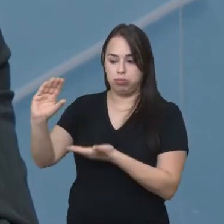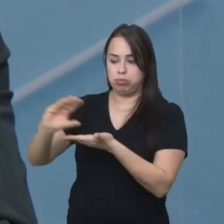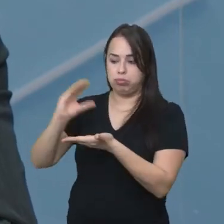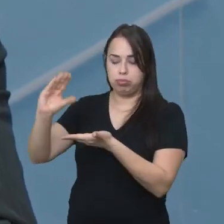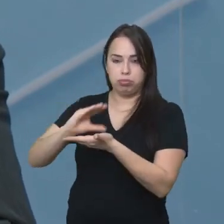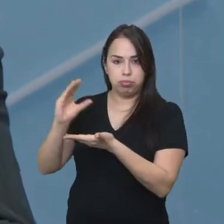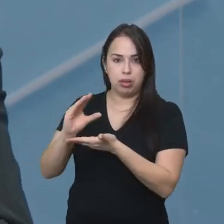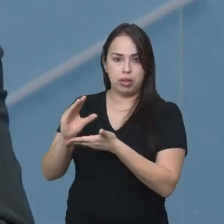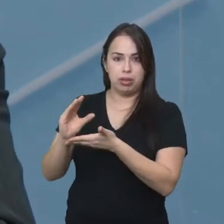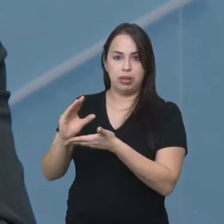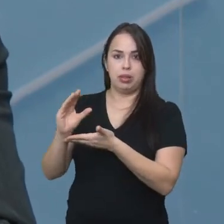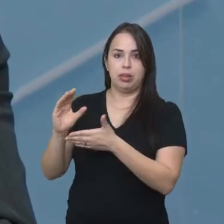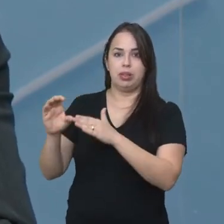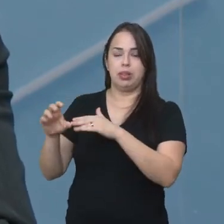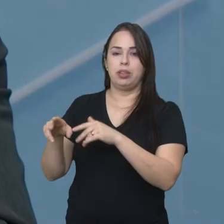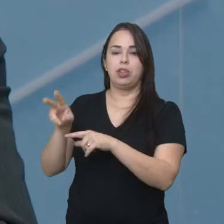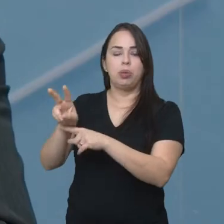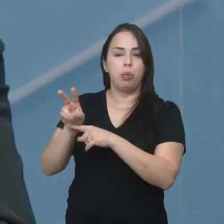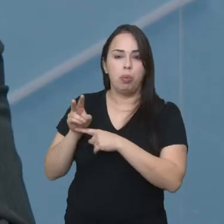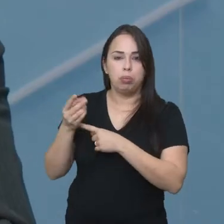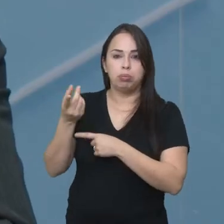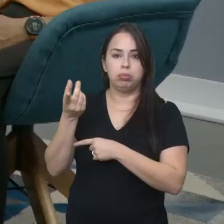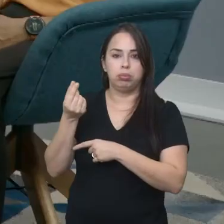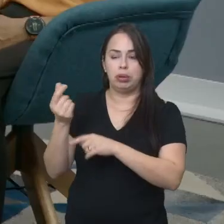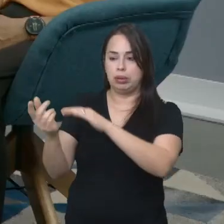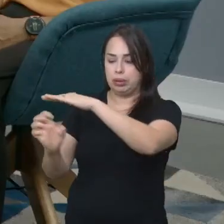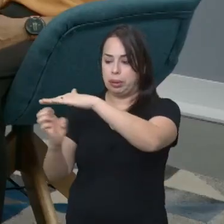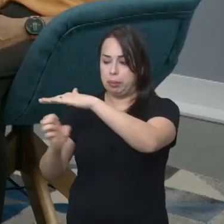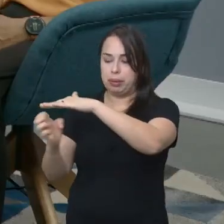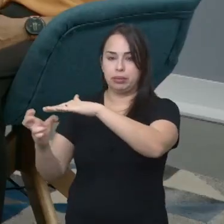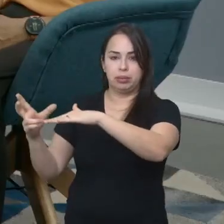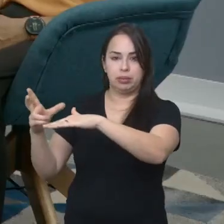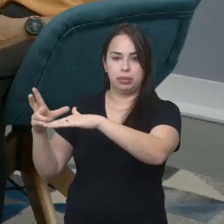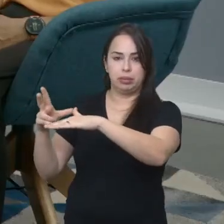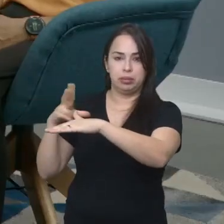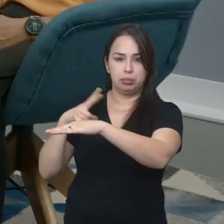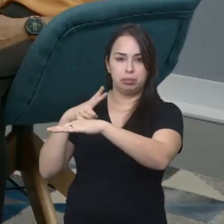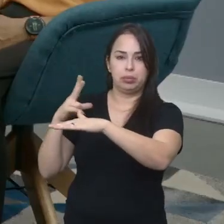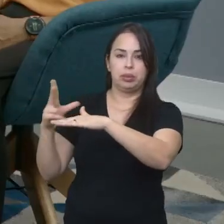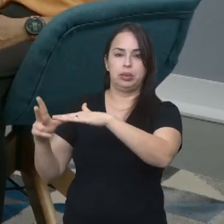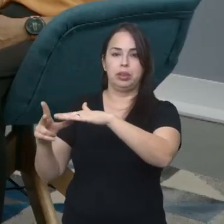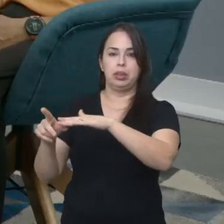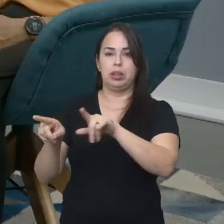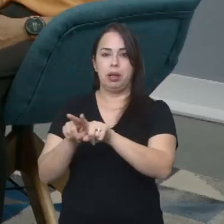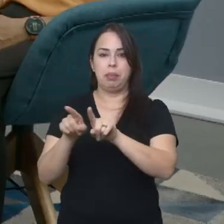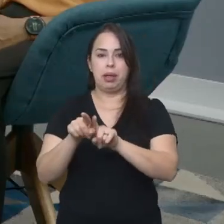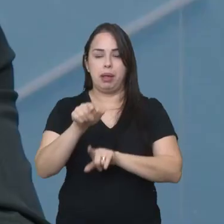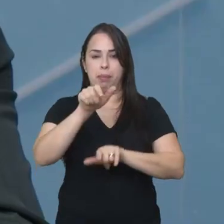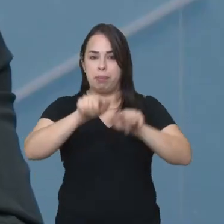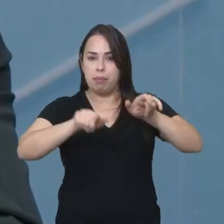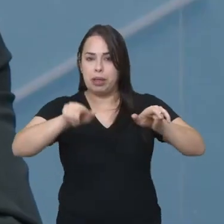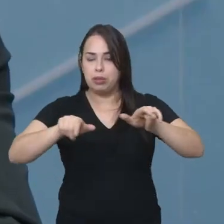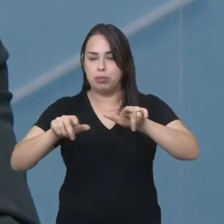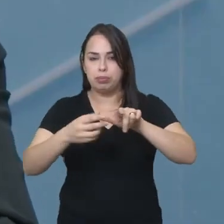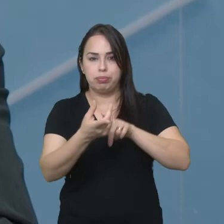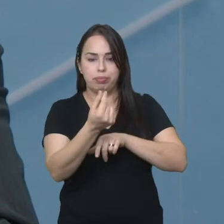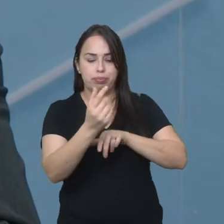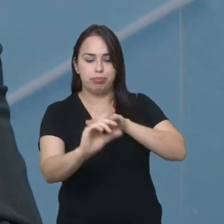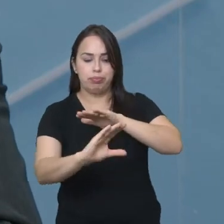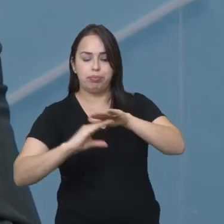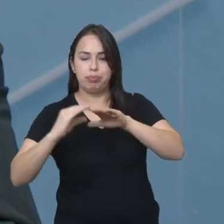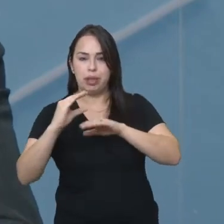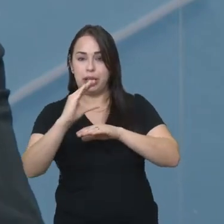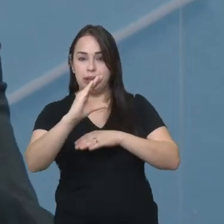fundo que recebe dinheiro, doações de empresas, de empresários e de pessoas físicas e jurídicas,